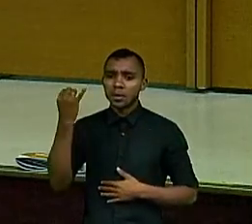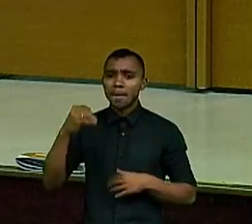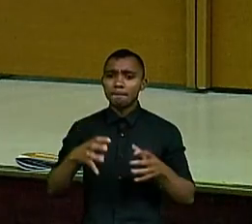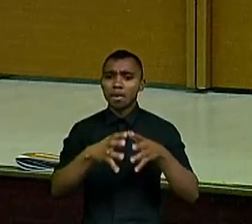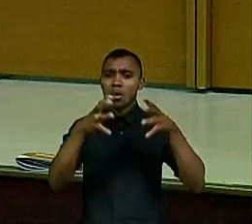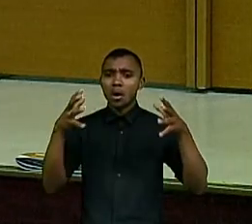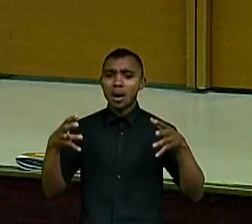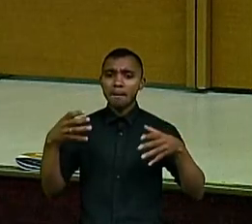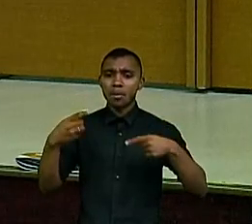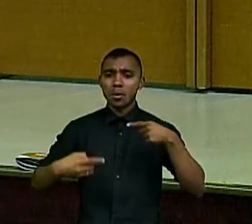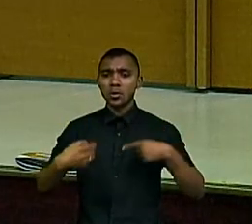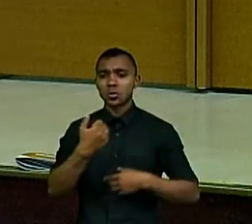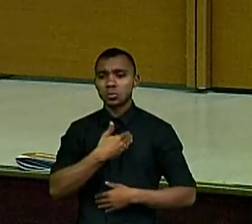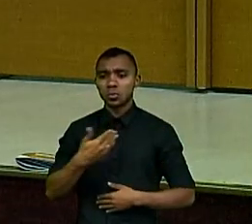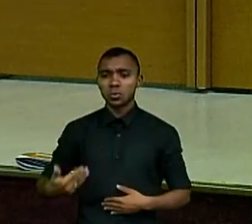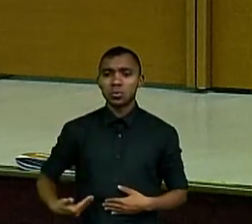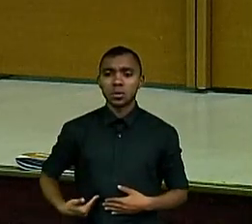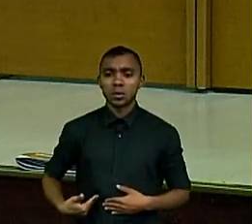políticas públicas